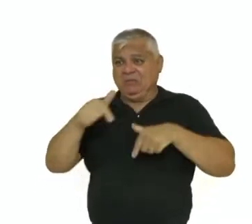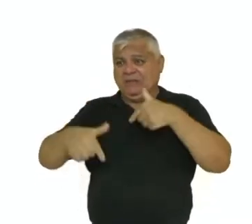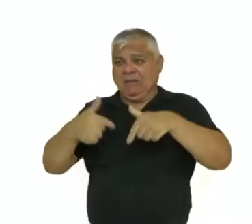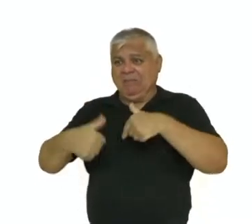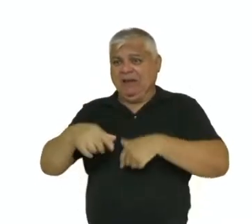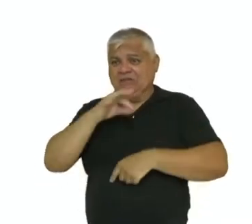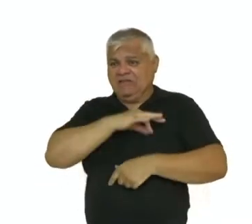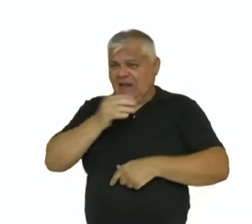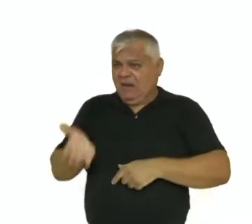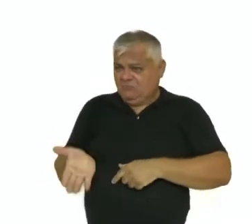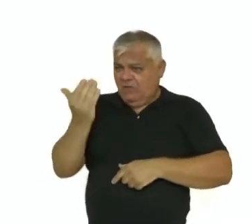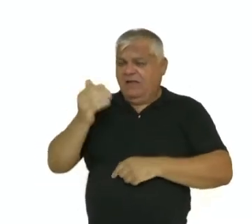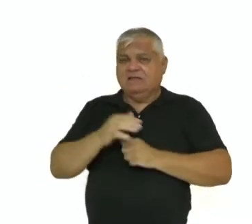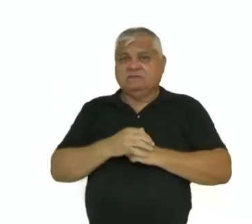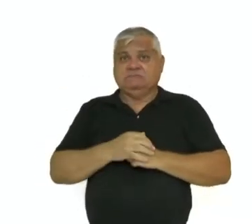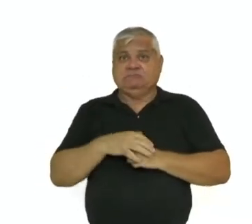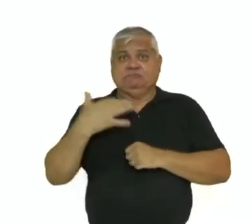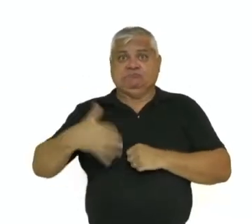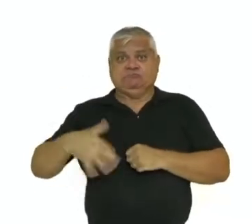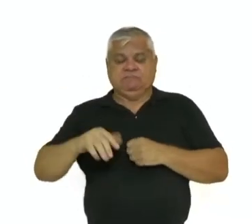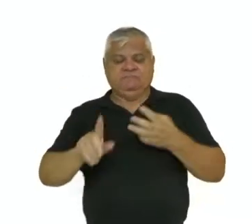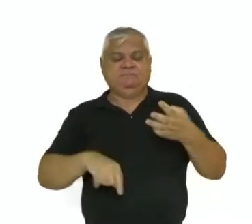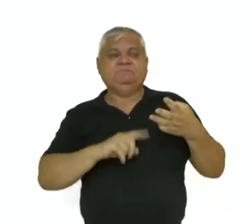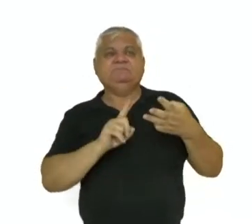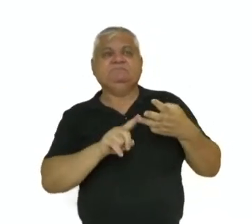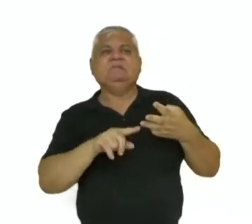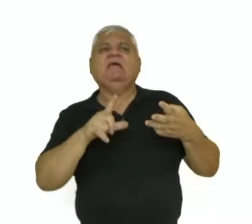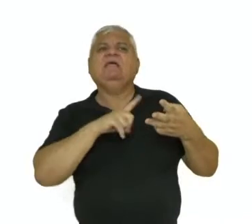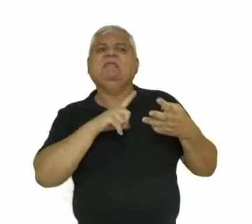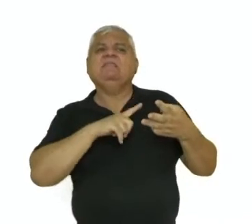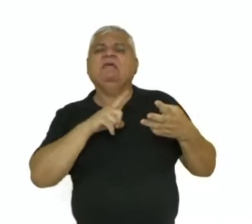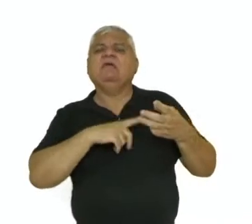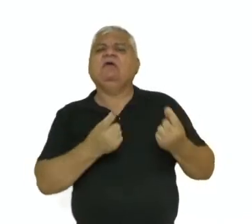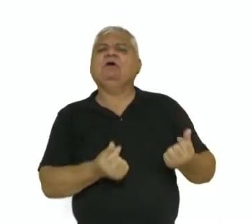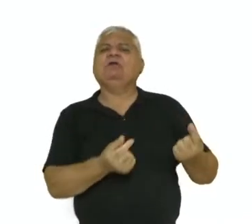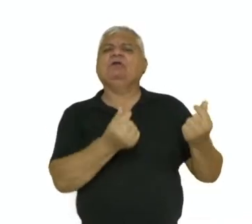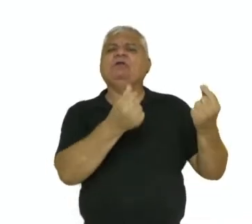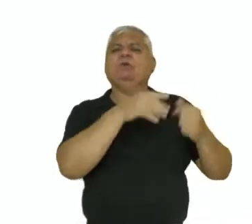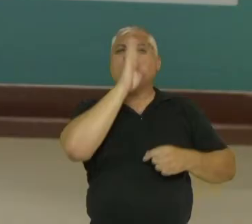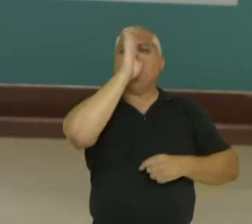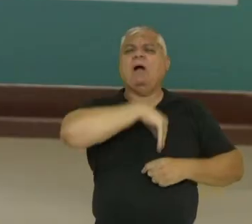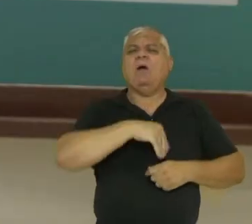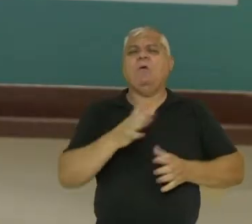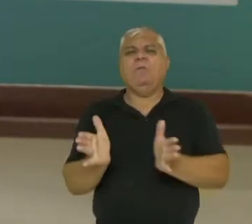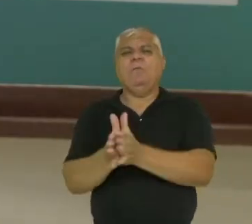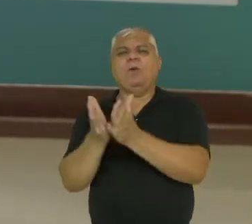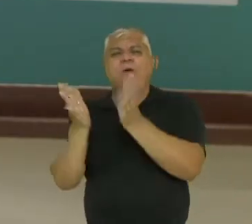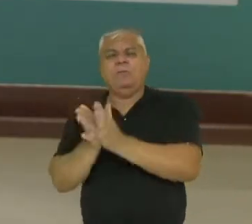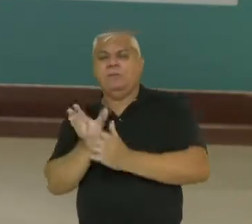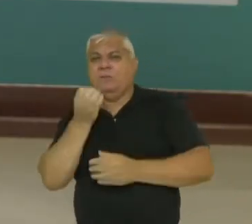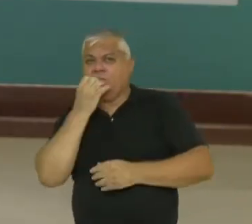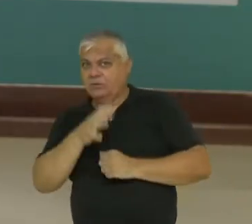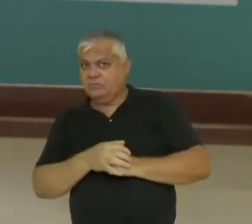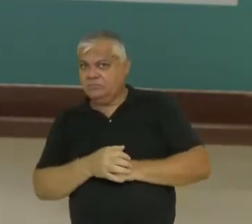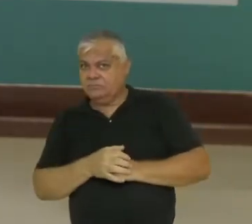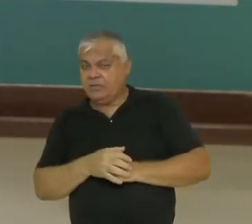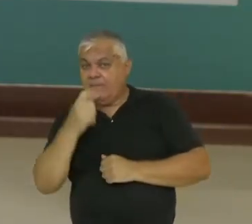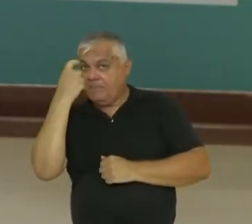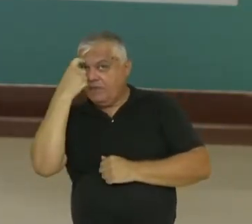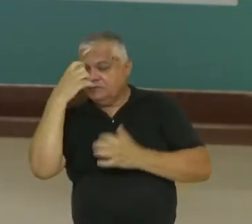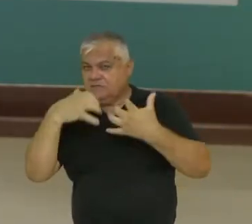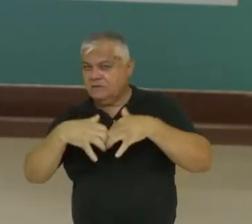salário? Penso que os ricos são maus e os pobres são bons. Pessoal, vocês vão responder,